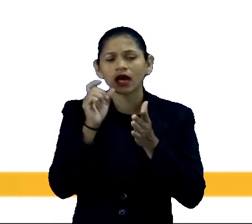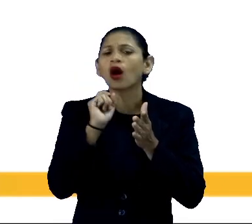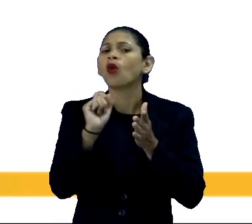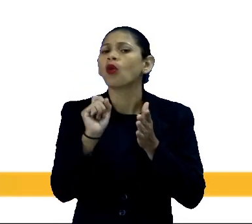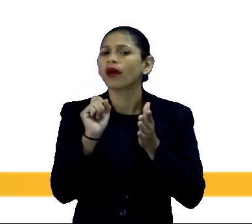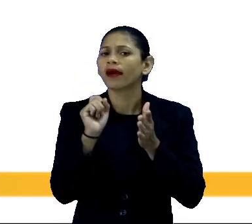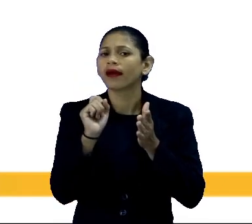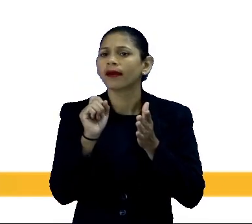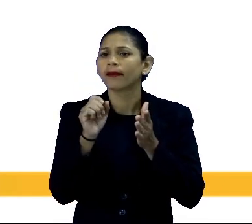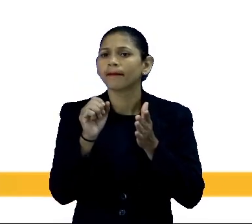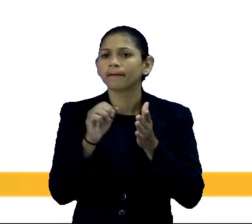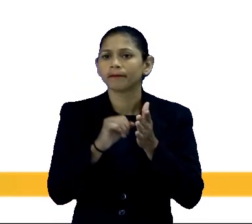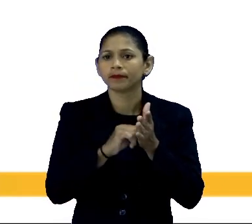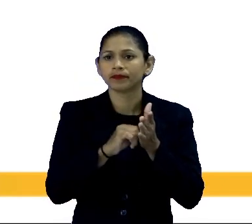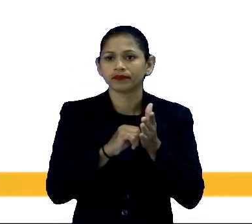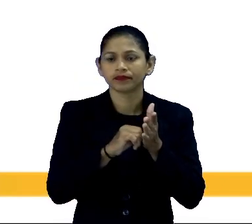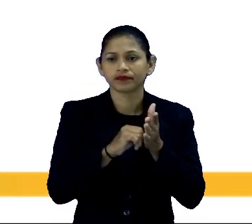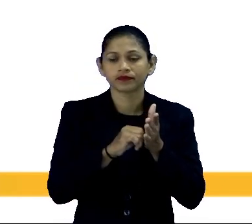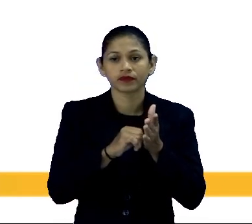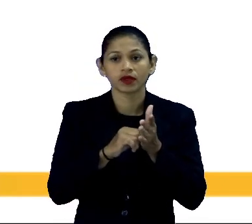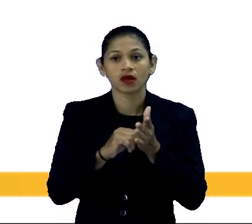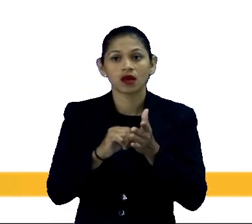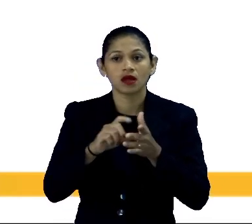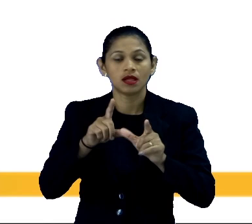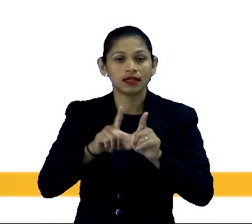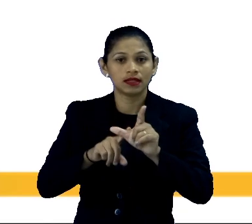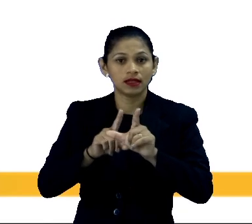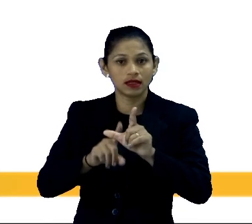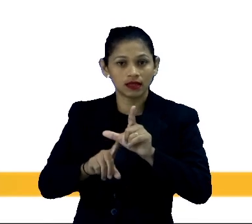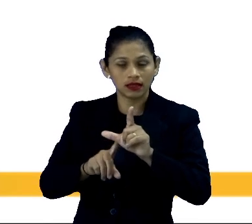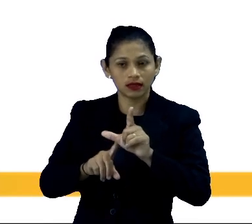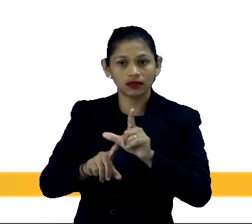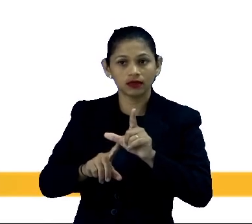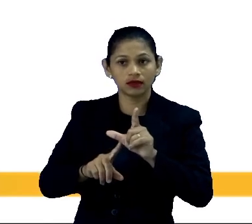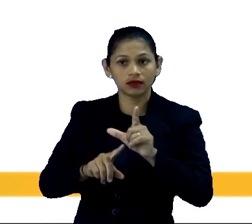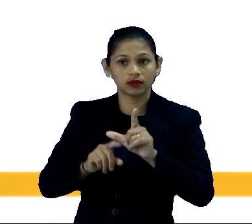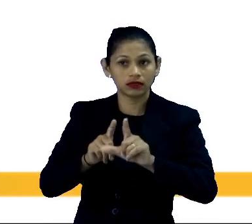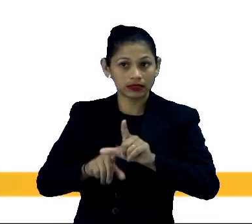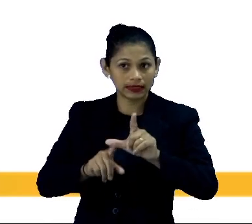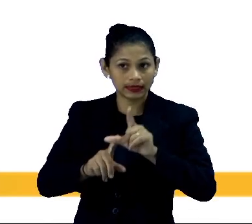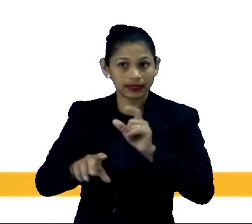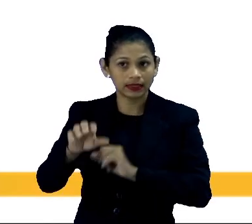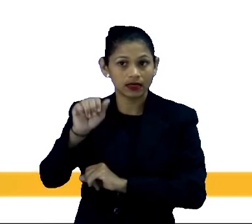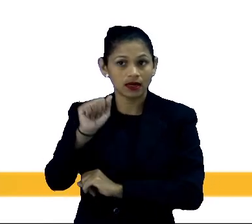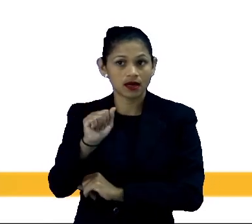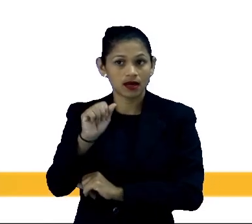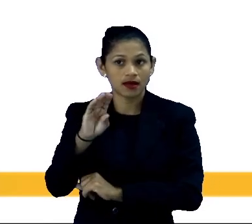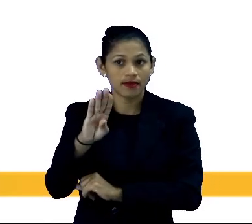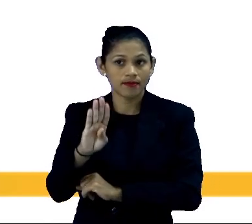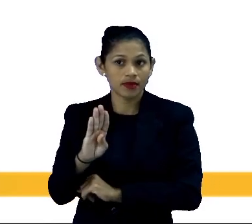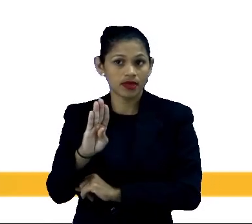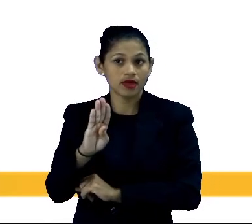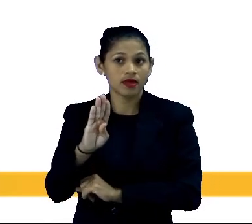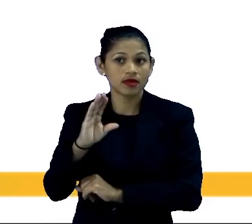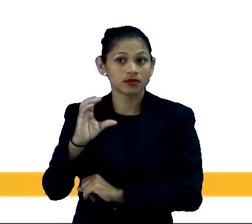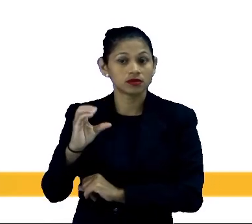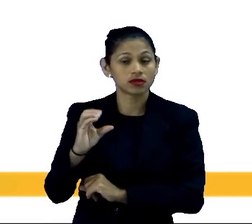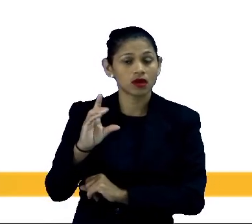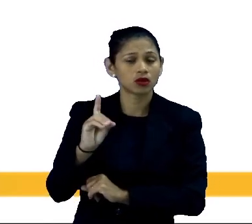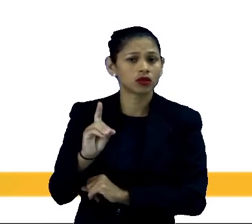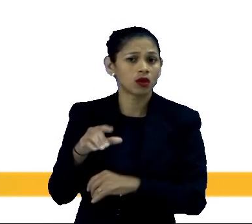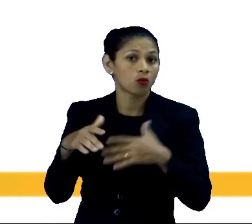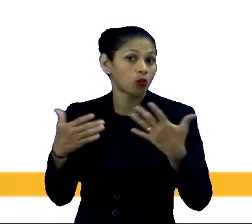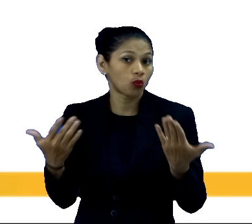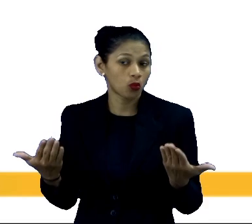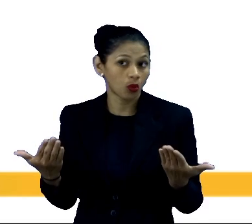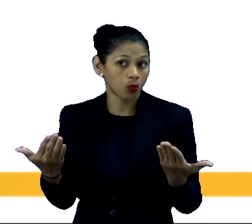B, tempo. C, causa. D, lugar. Esse meio quer dizer um modo, tempo, causa